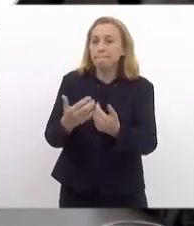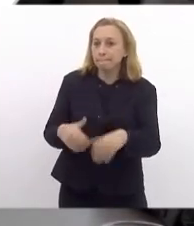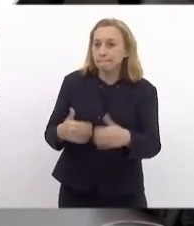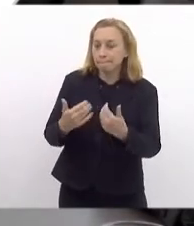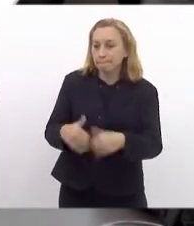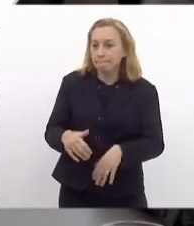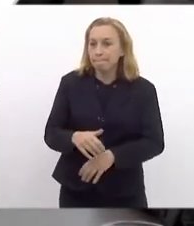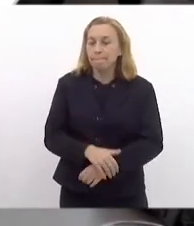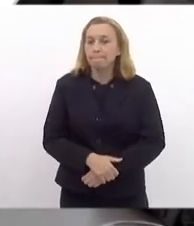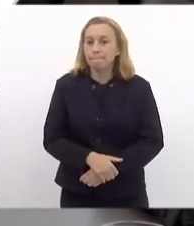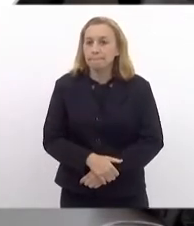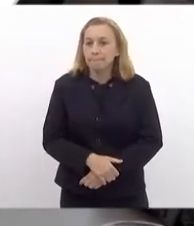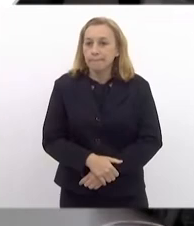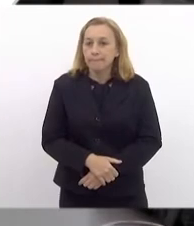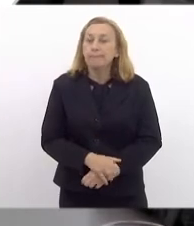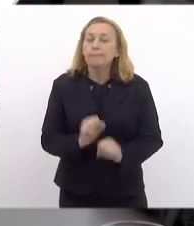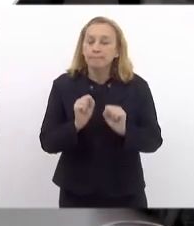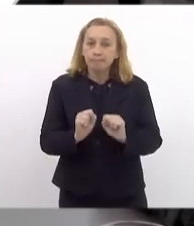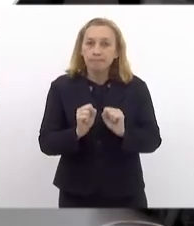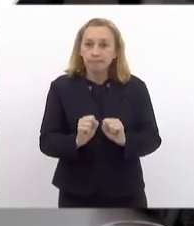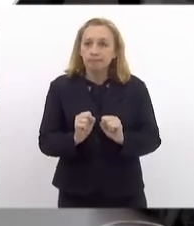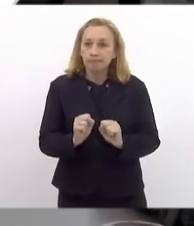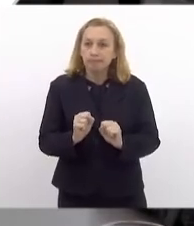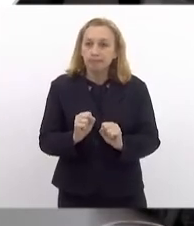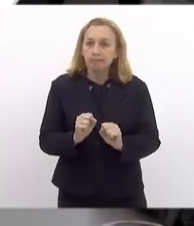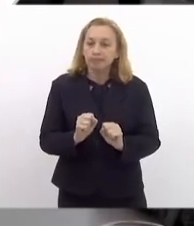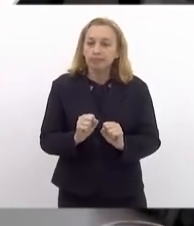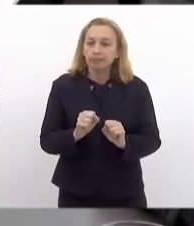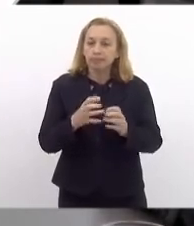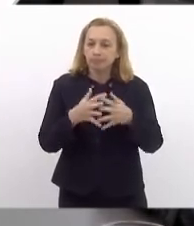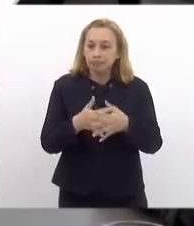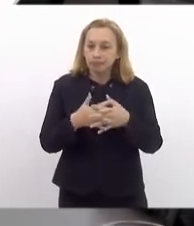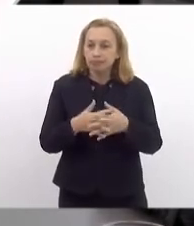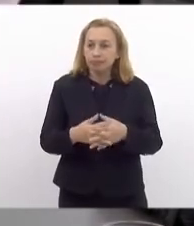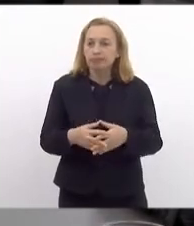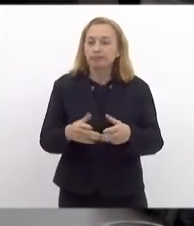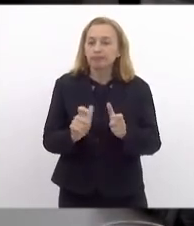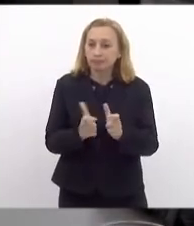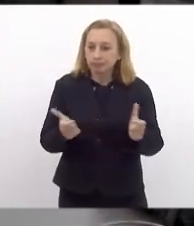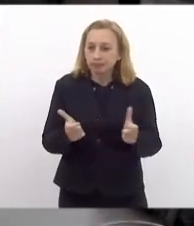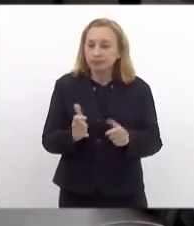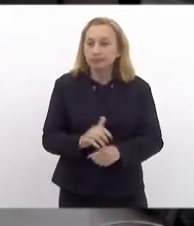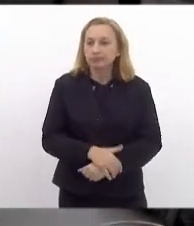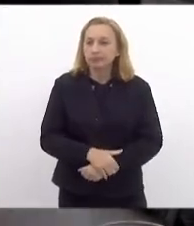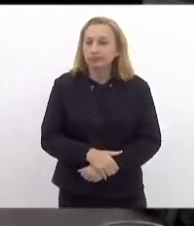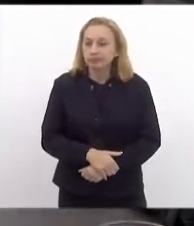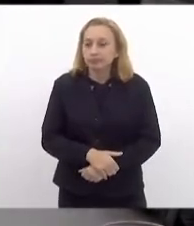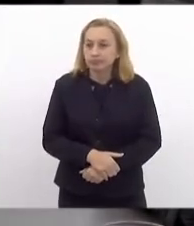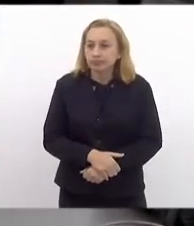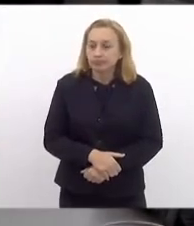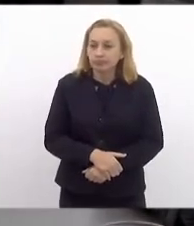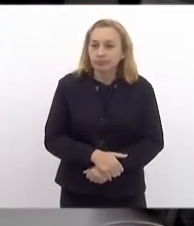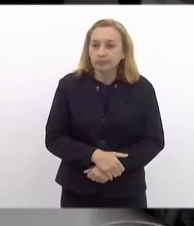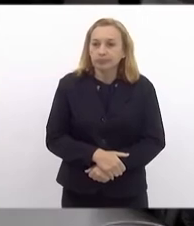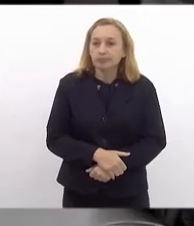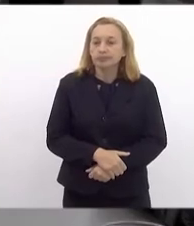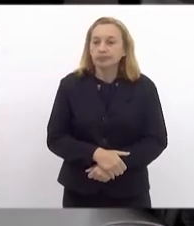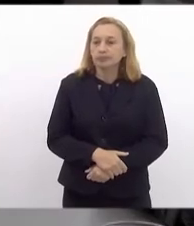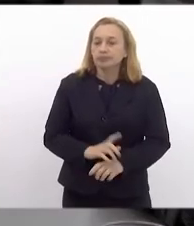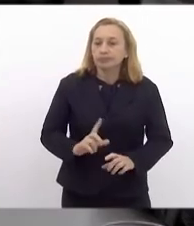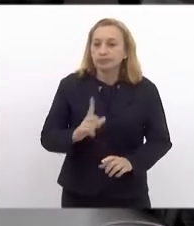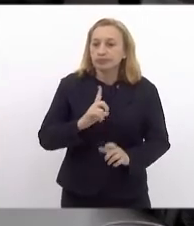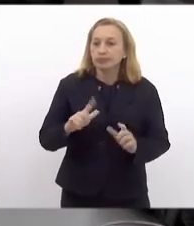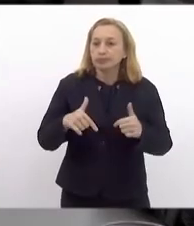e a pode causar uma perturbação muito grande naquilo que a meu ver tem